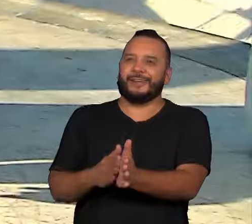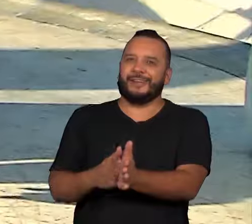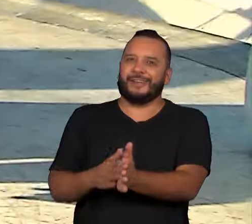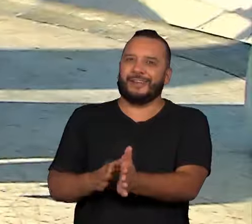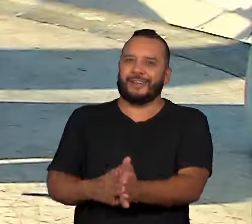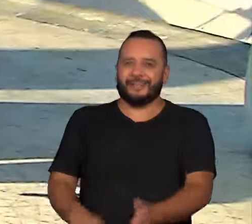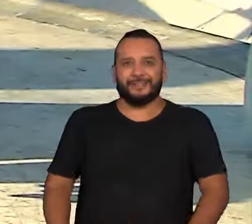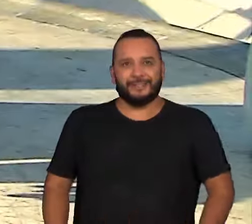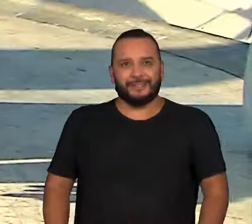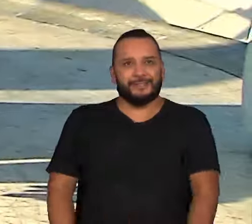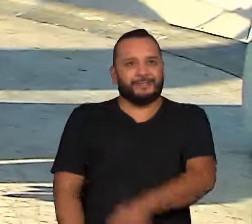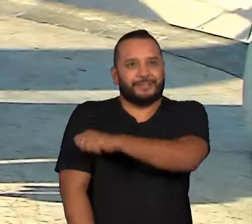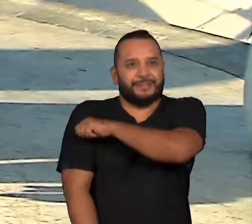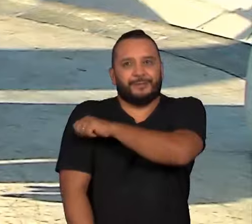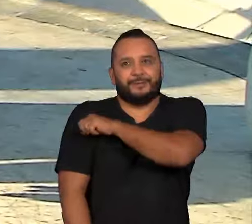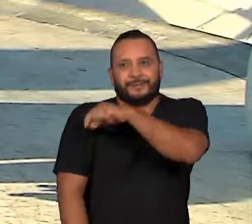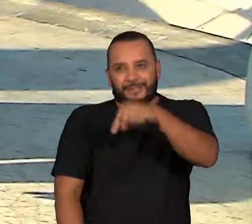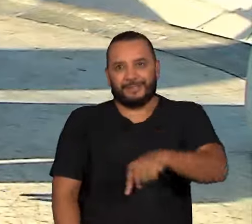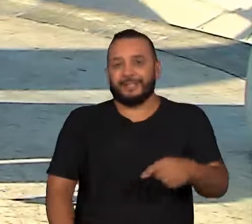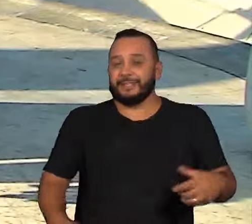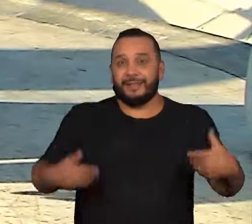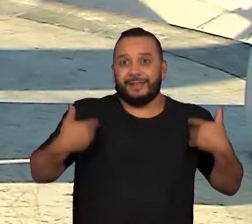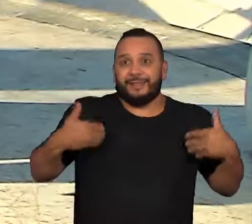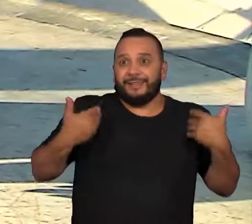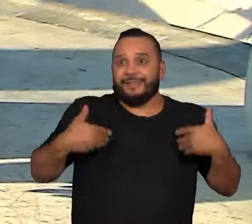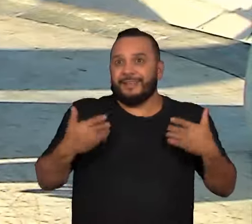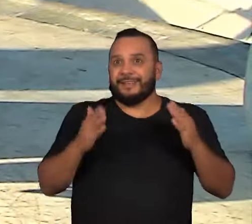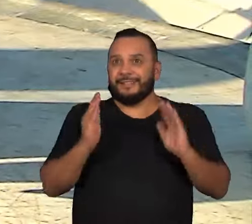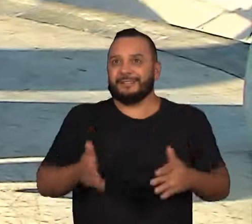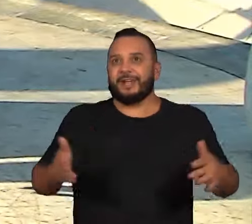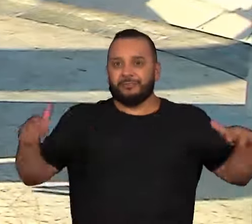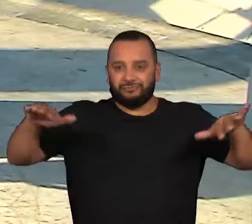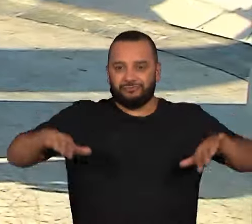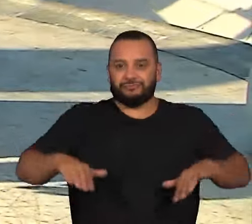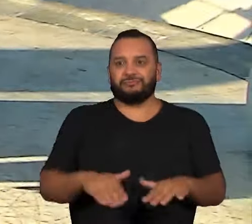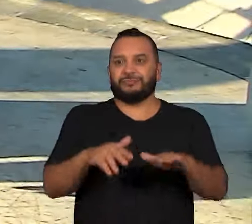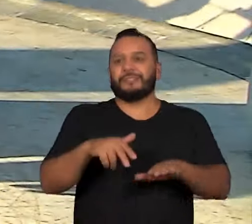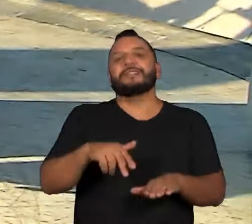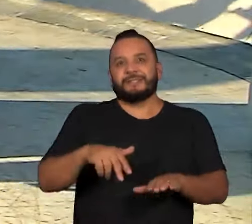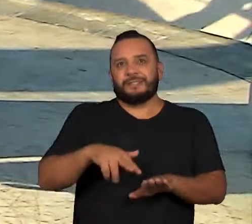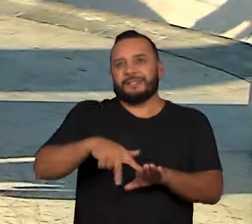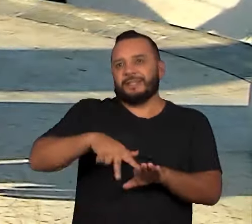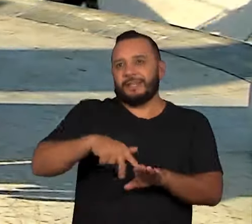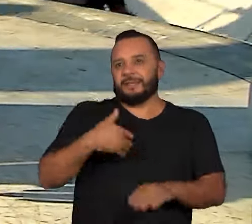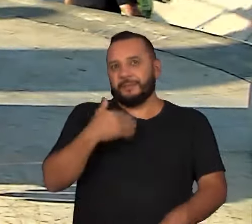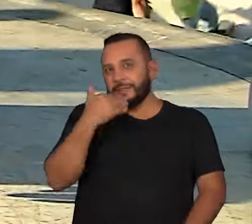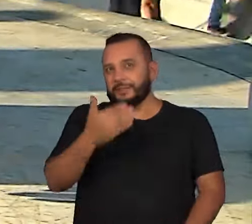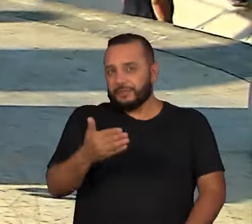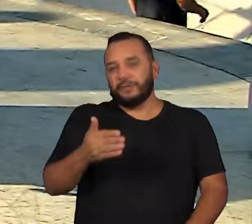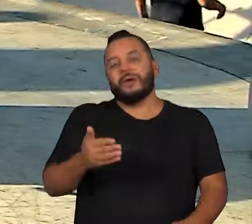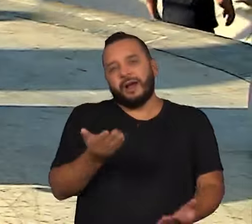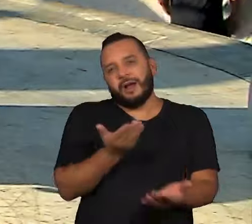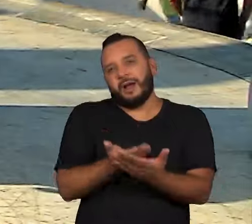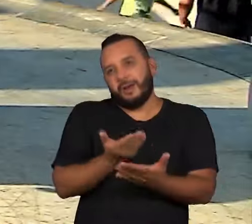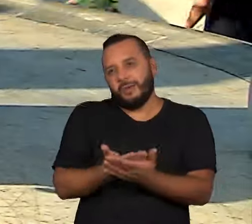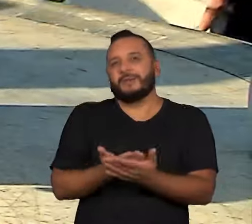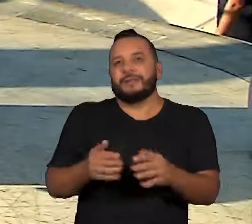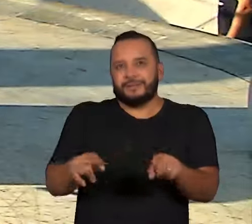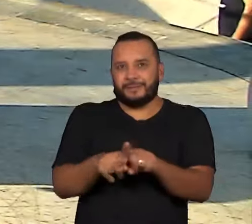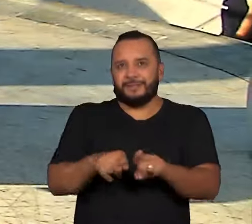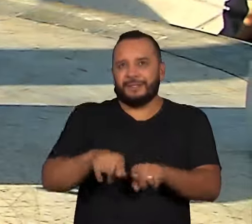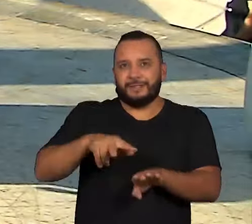Os alunos aqui da escola ficaram bastante empolgados, né, com a construção da pista e pediram para a gente estar trabalhando isso na aula. E como eu